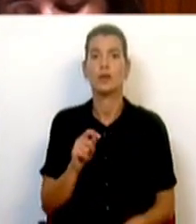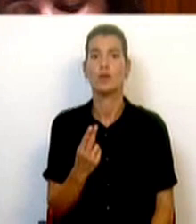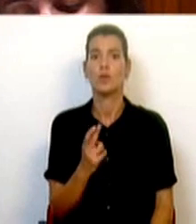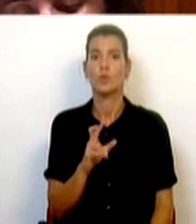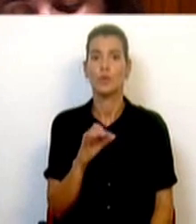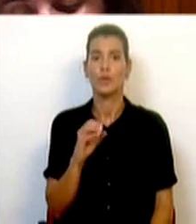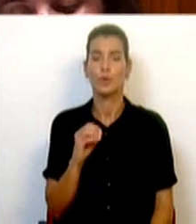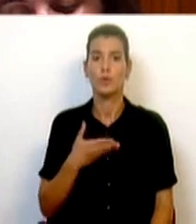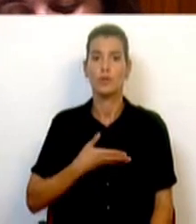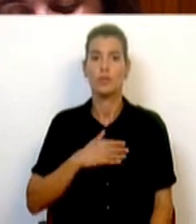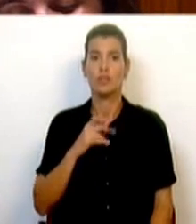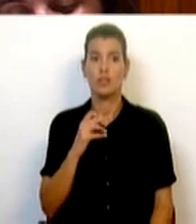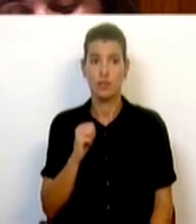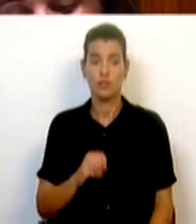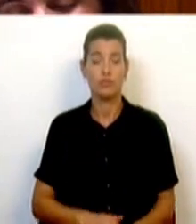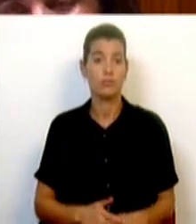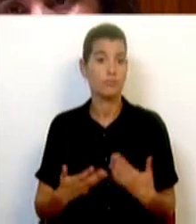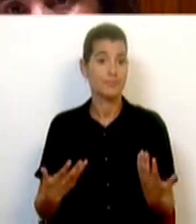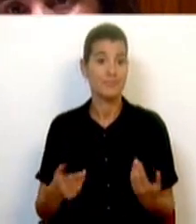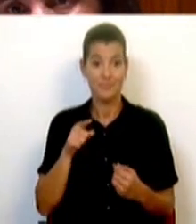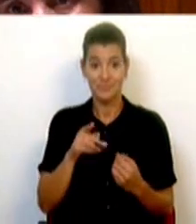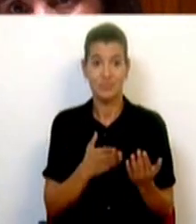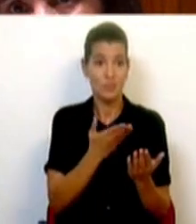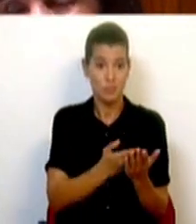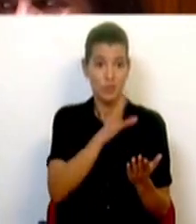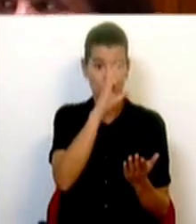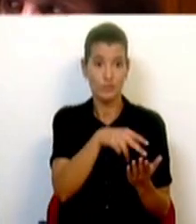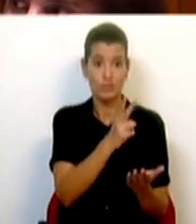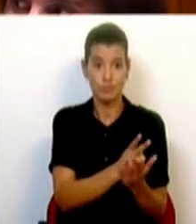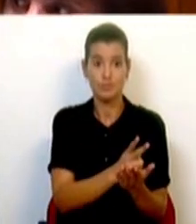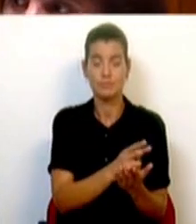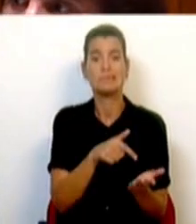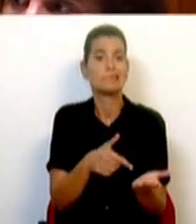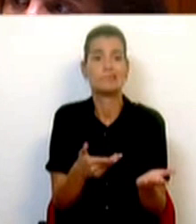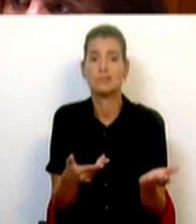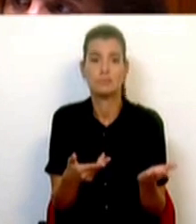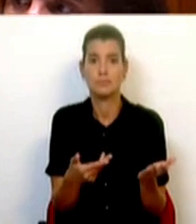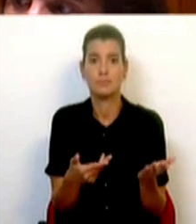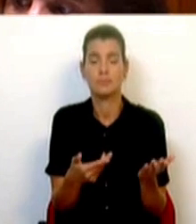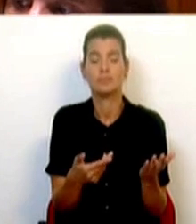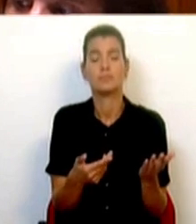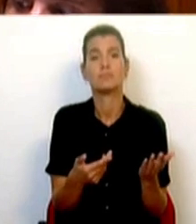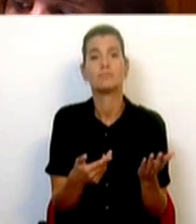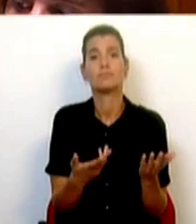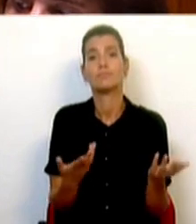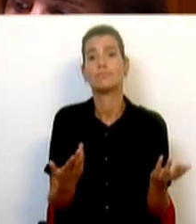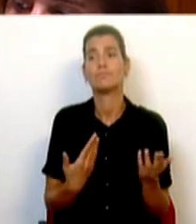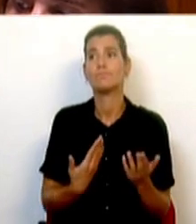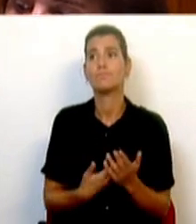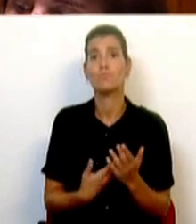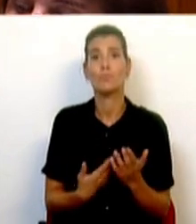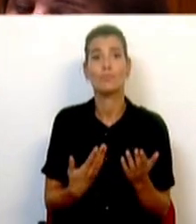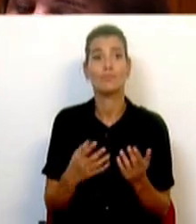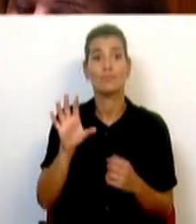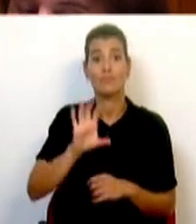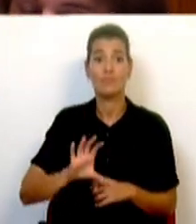Brilhante Dias, o exercício desta moção de censura serve, essencialmente, para demonstrar o